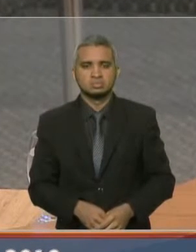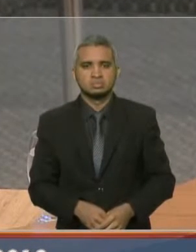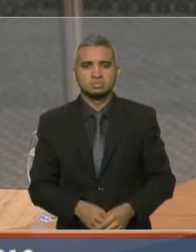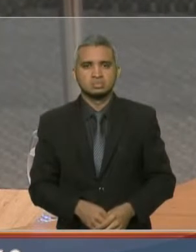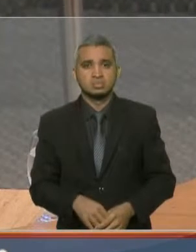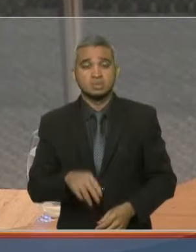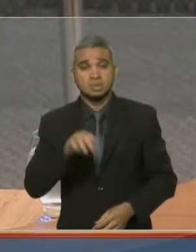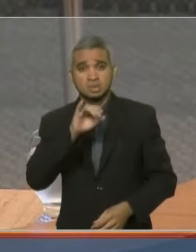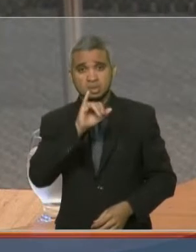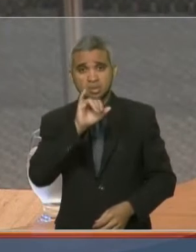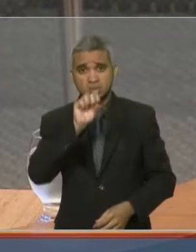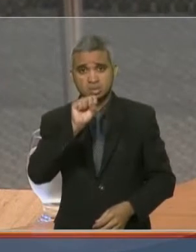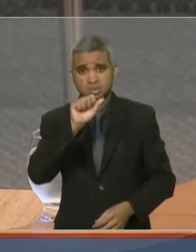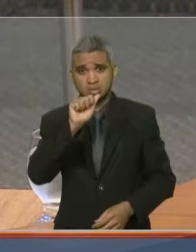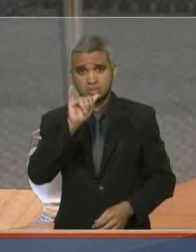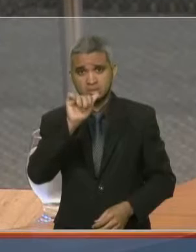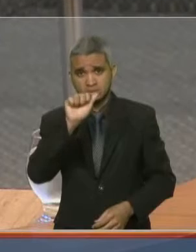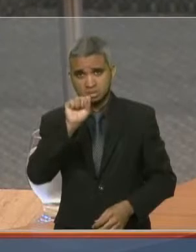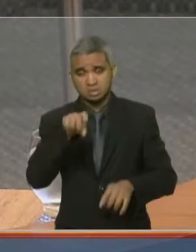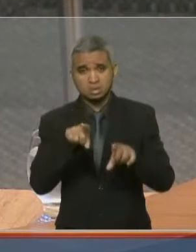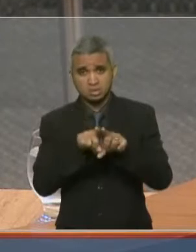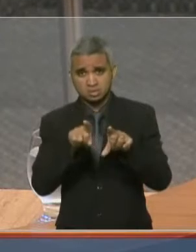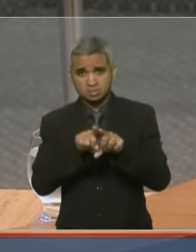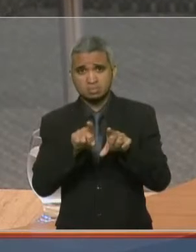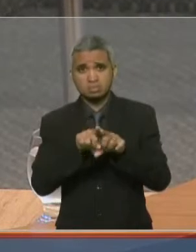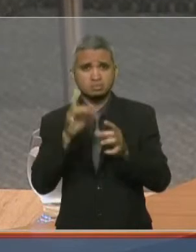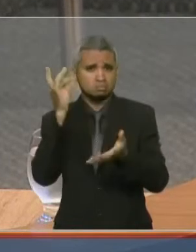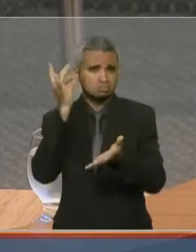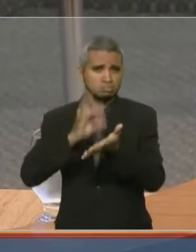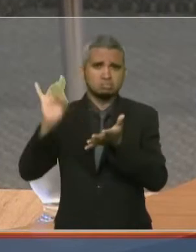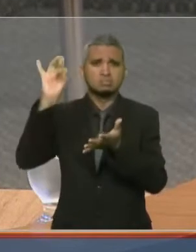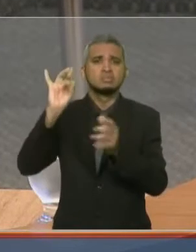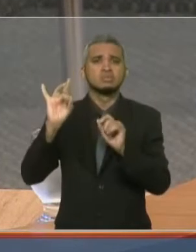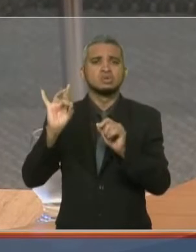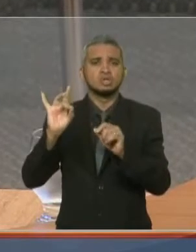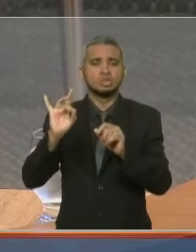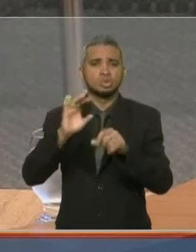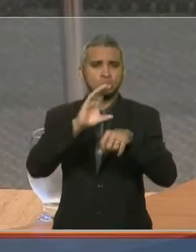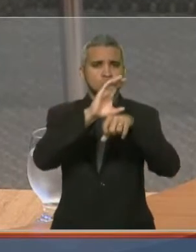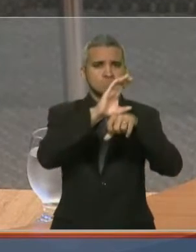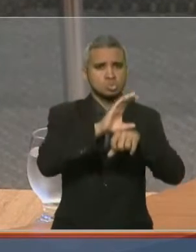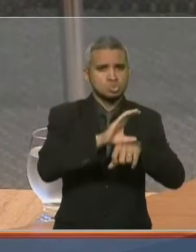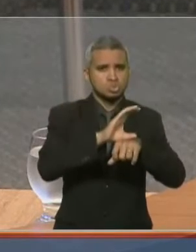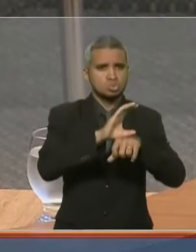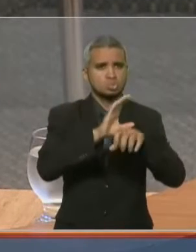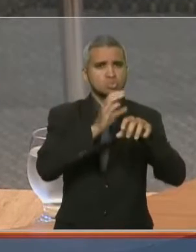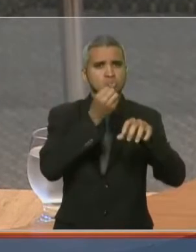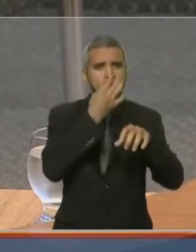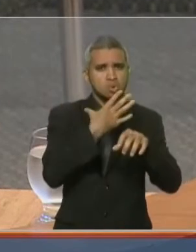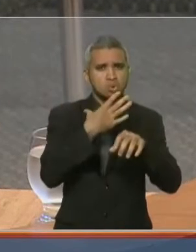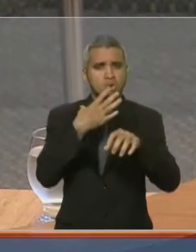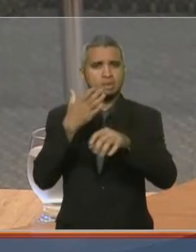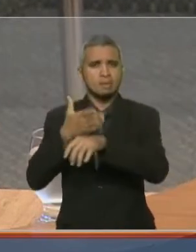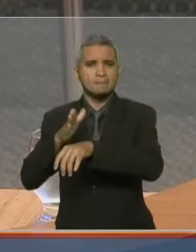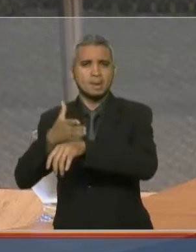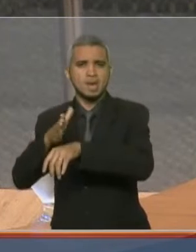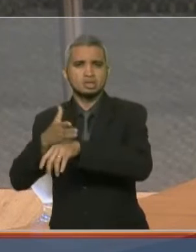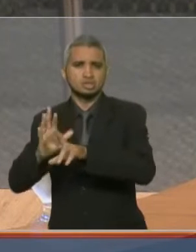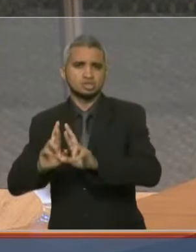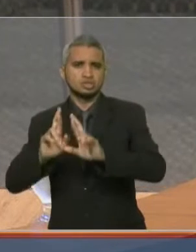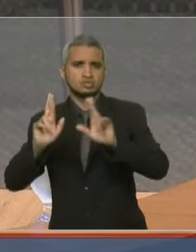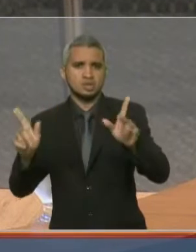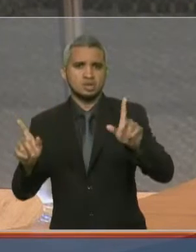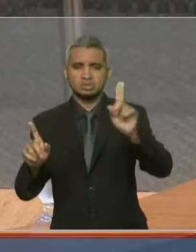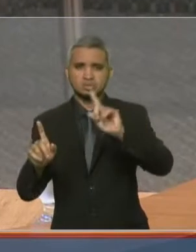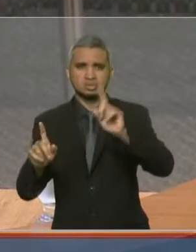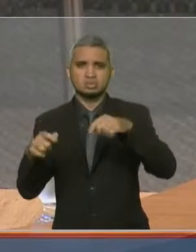da justiça social. A igreja também tem que se envolver nestas questões. E para